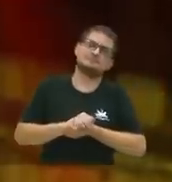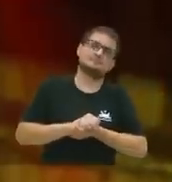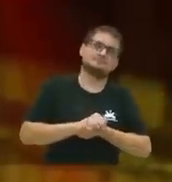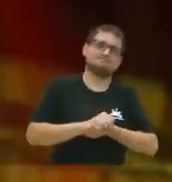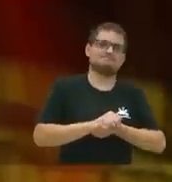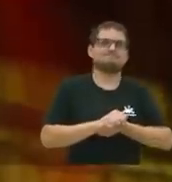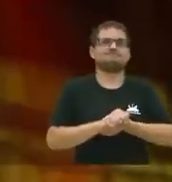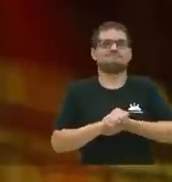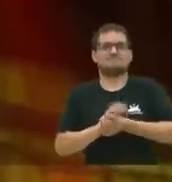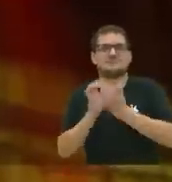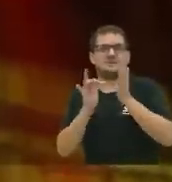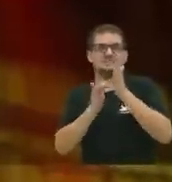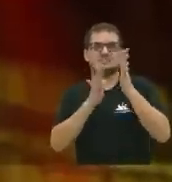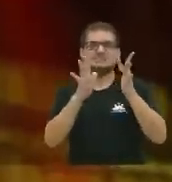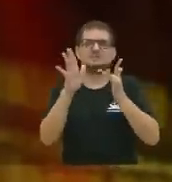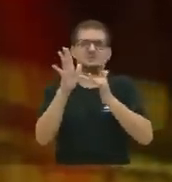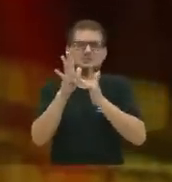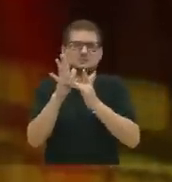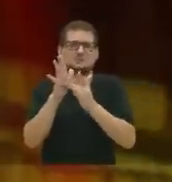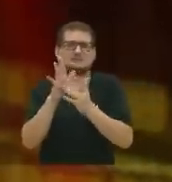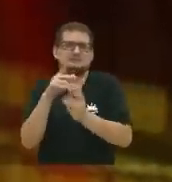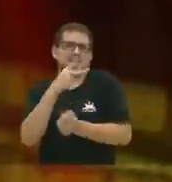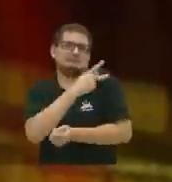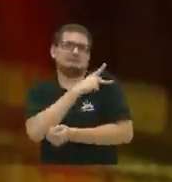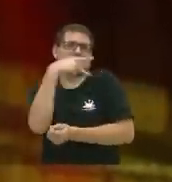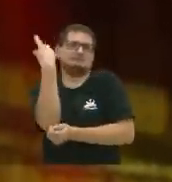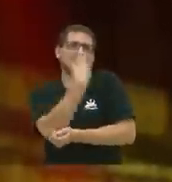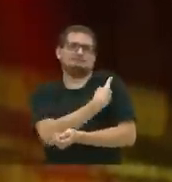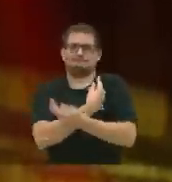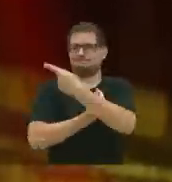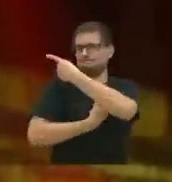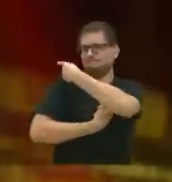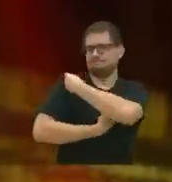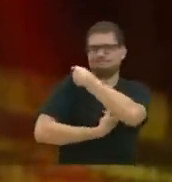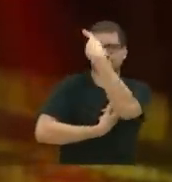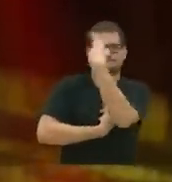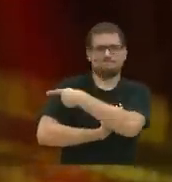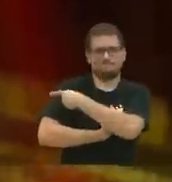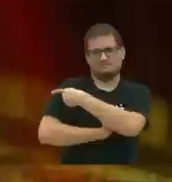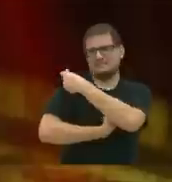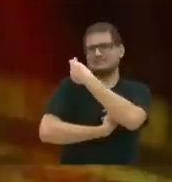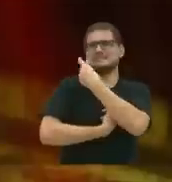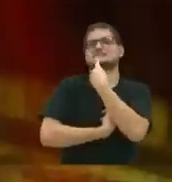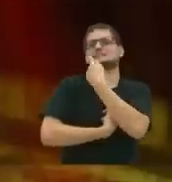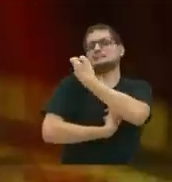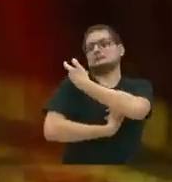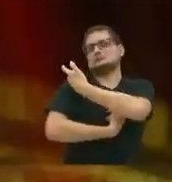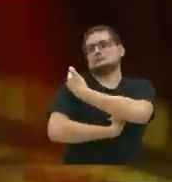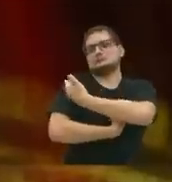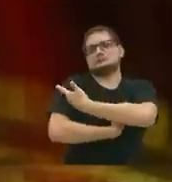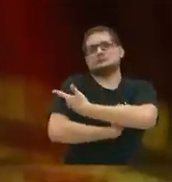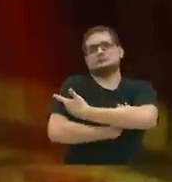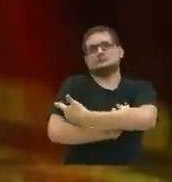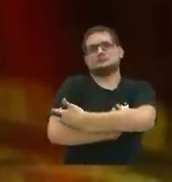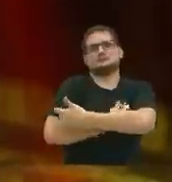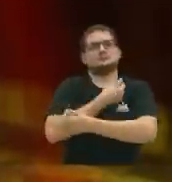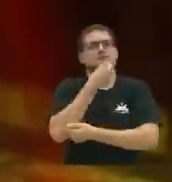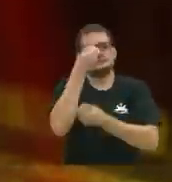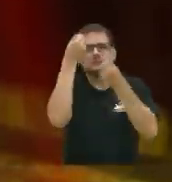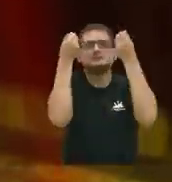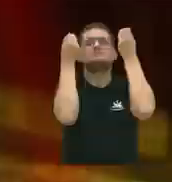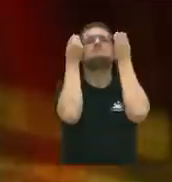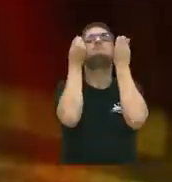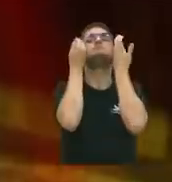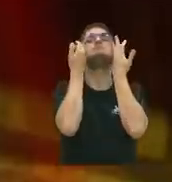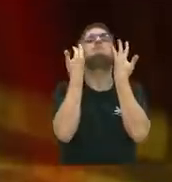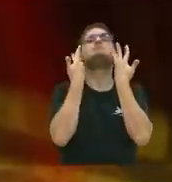As feridas já sangravam pelo corpo do